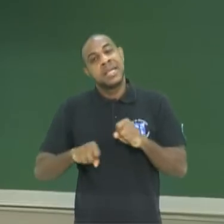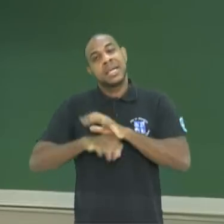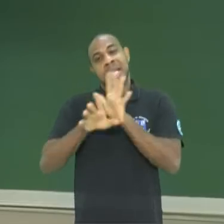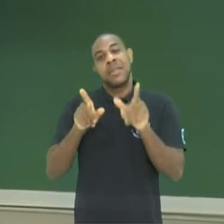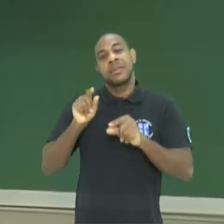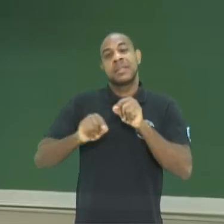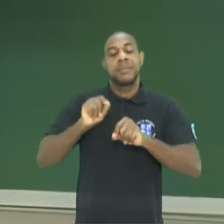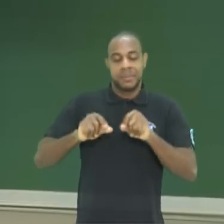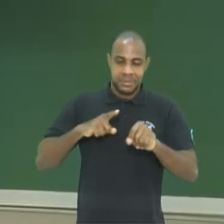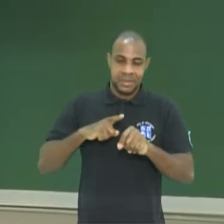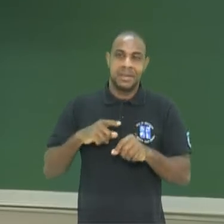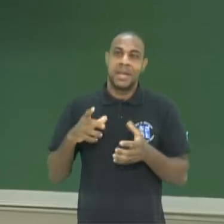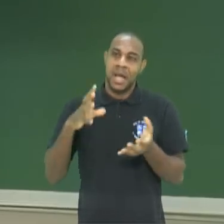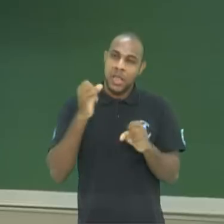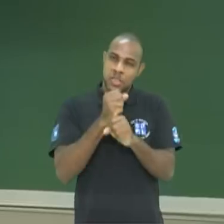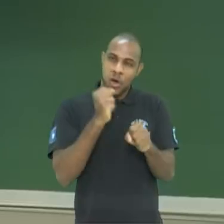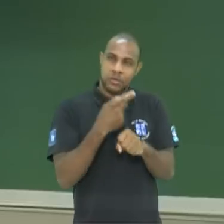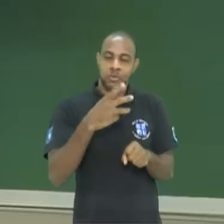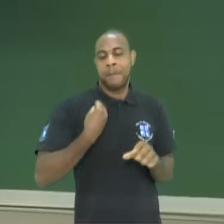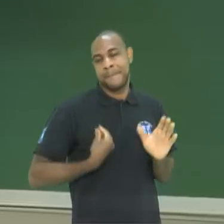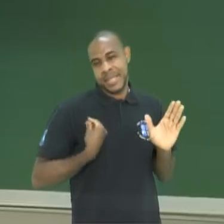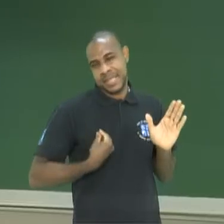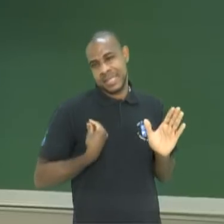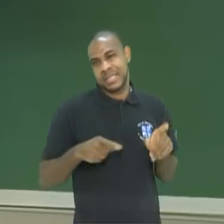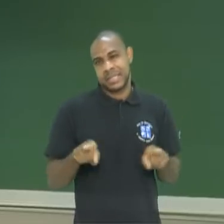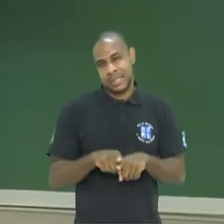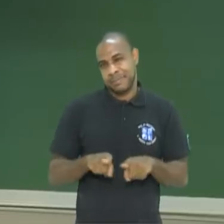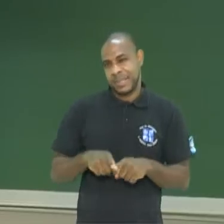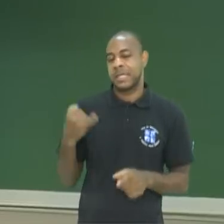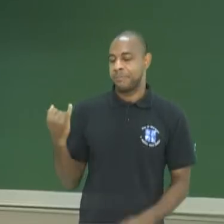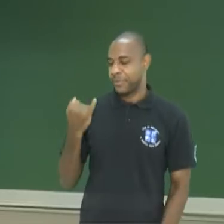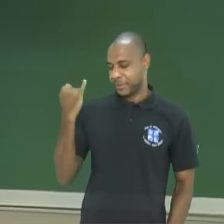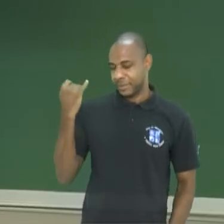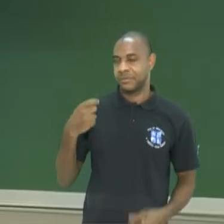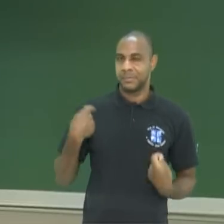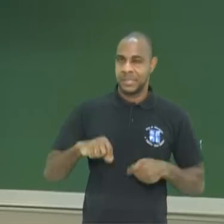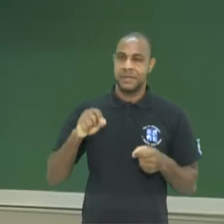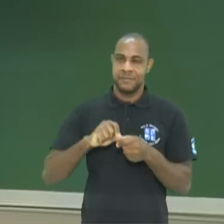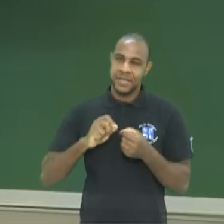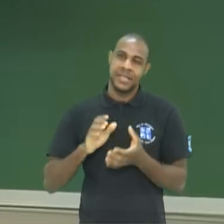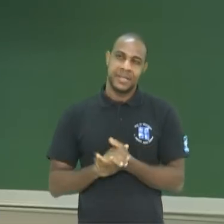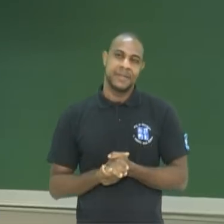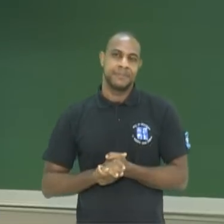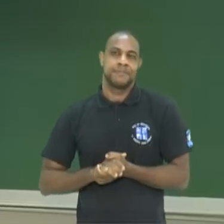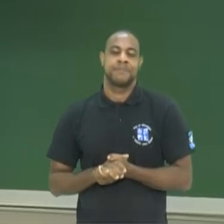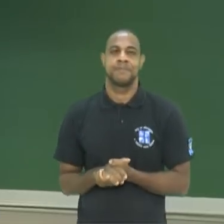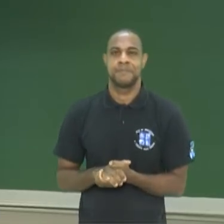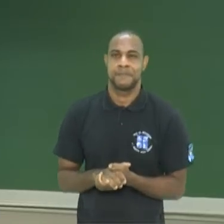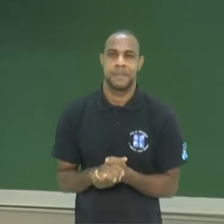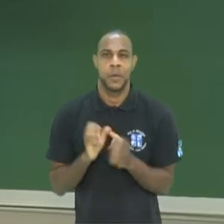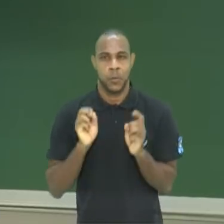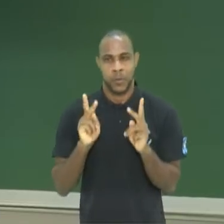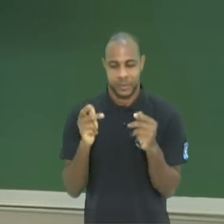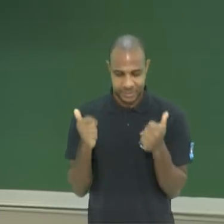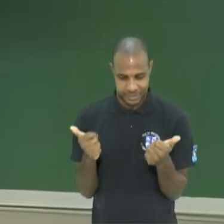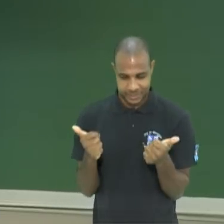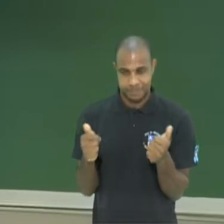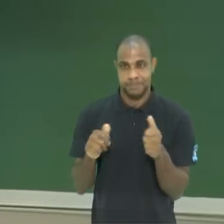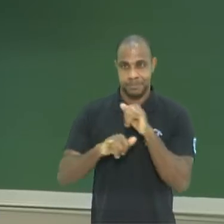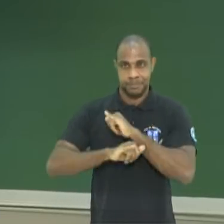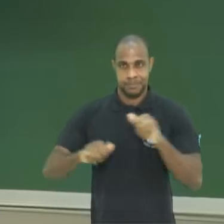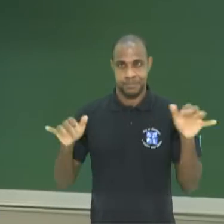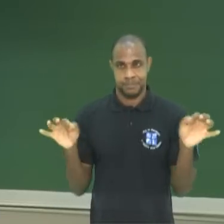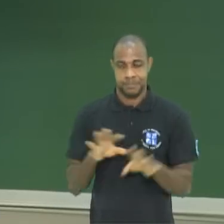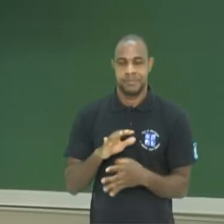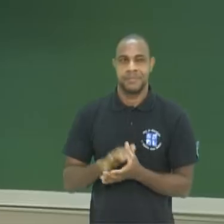garantir ali a sua nota, a sua presença. São coisas importantes que a gente tem que fazer enquanto estudantes, ok? Dado o recado,